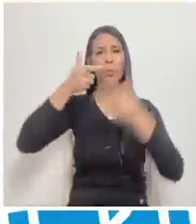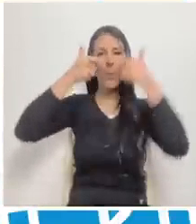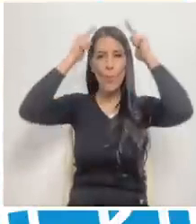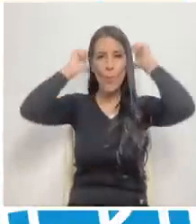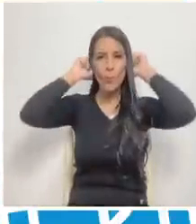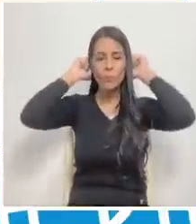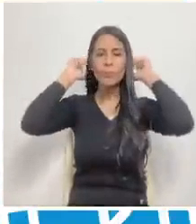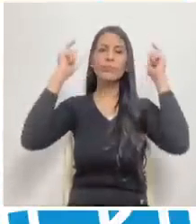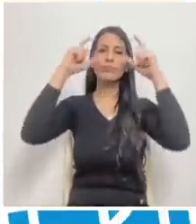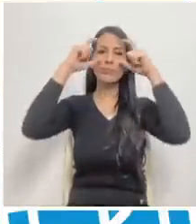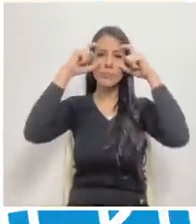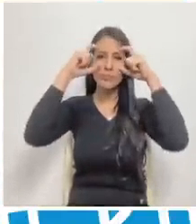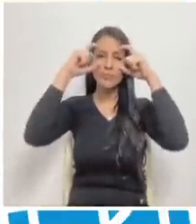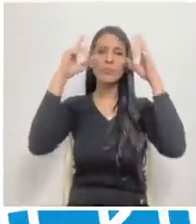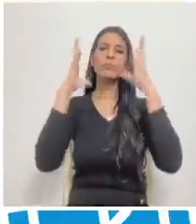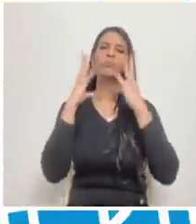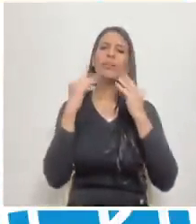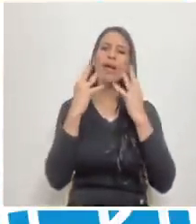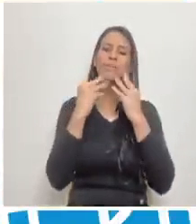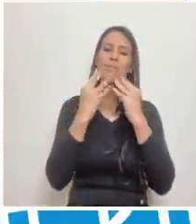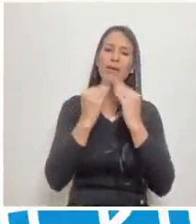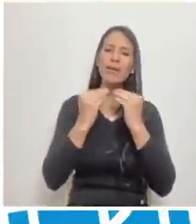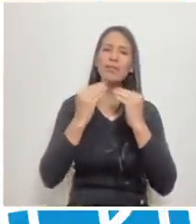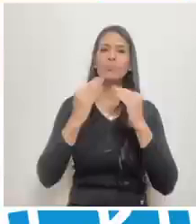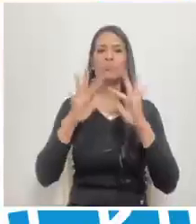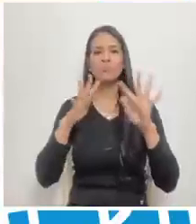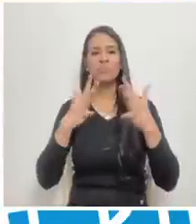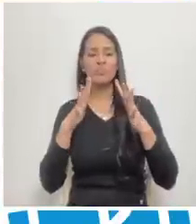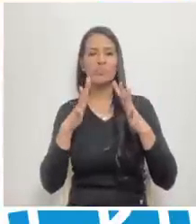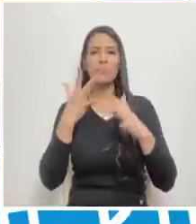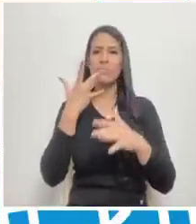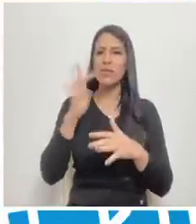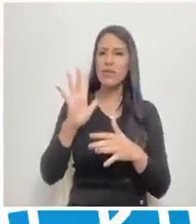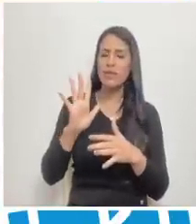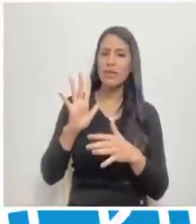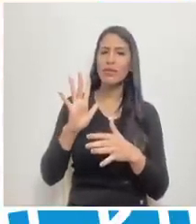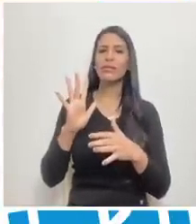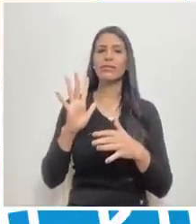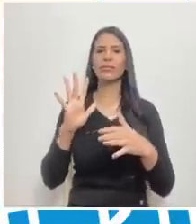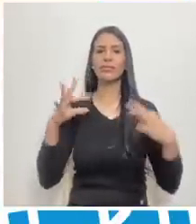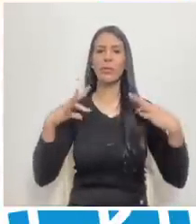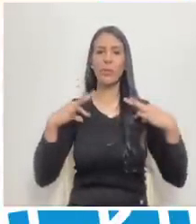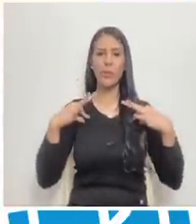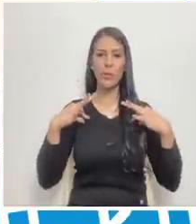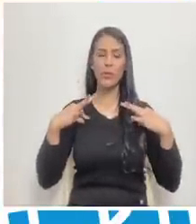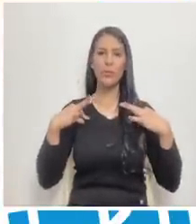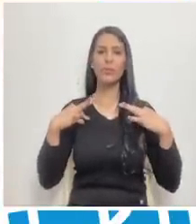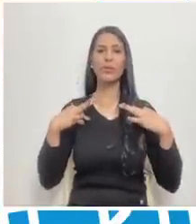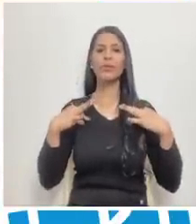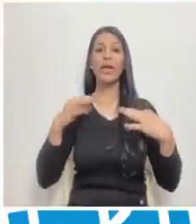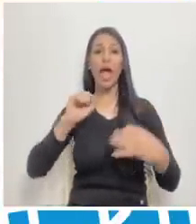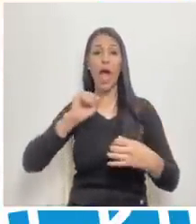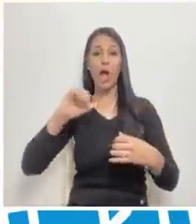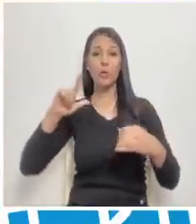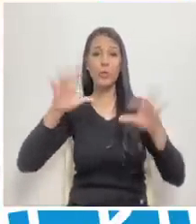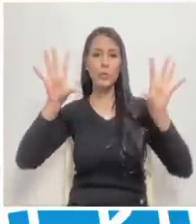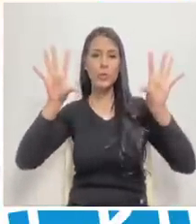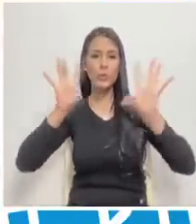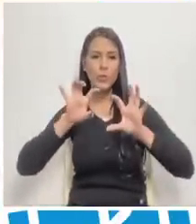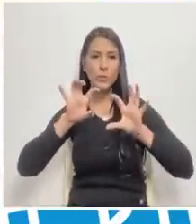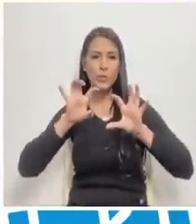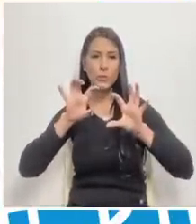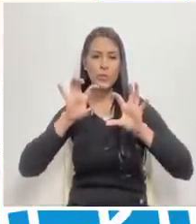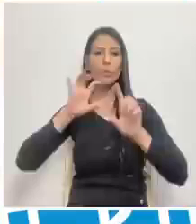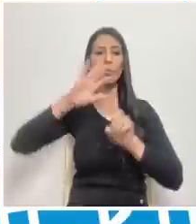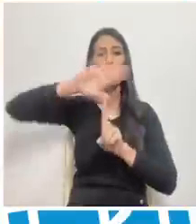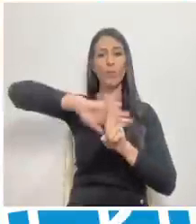barba grisalha, vestindo uma blusa azul marinho e num fundo